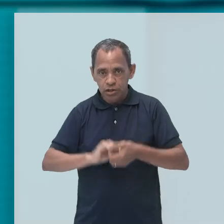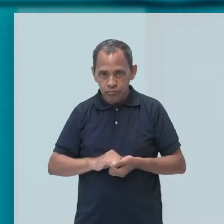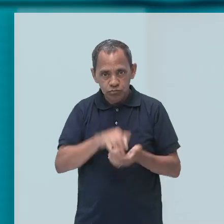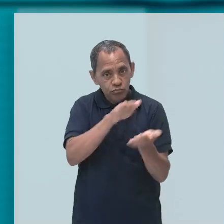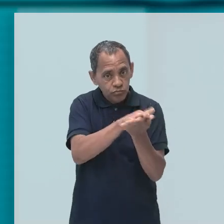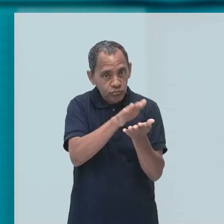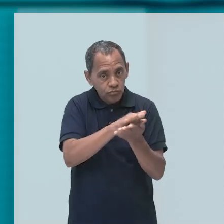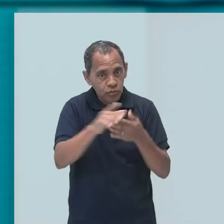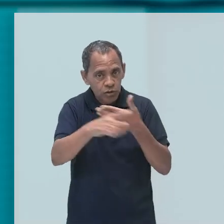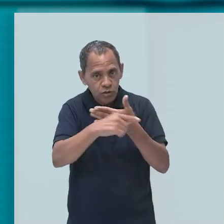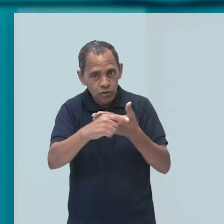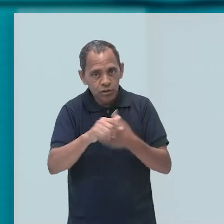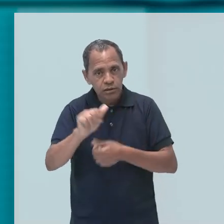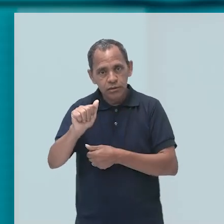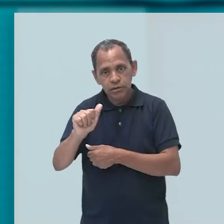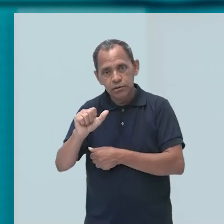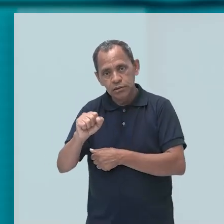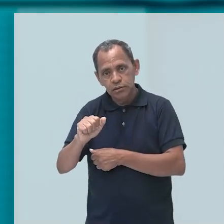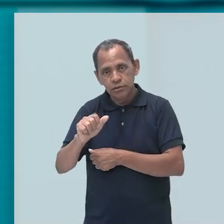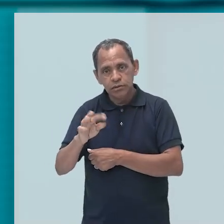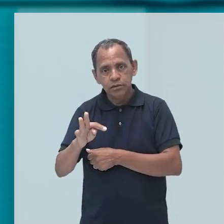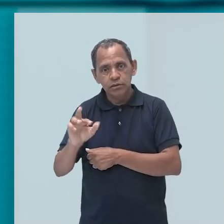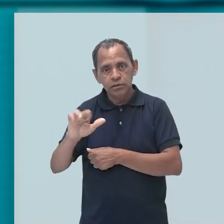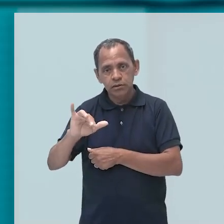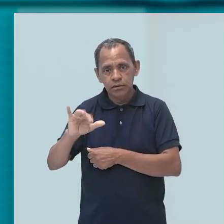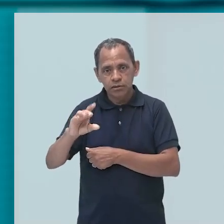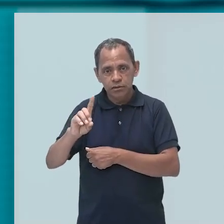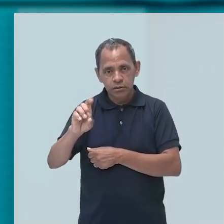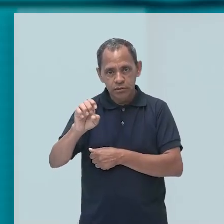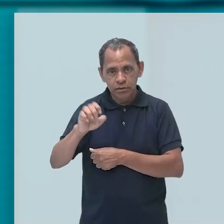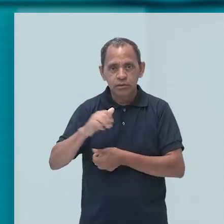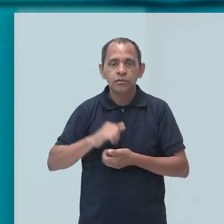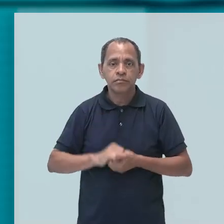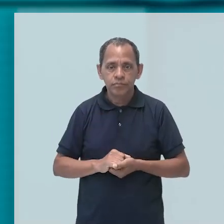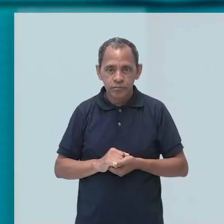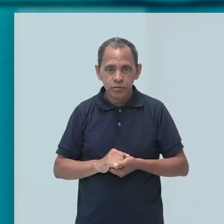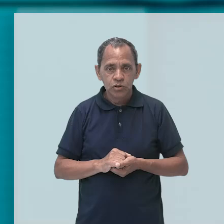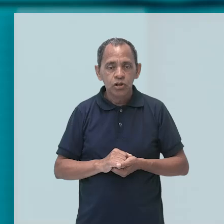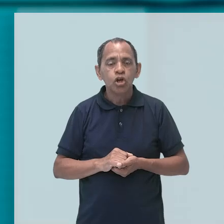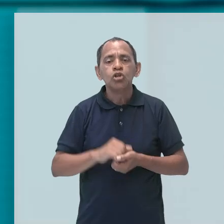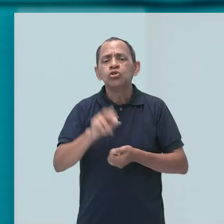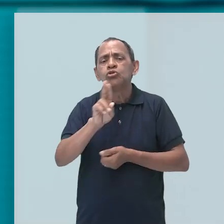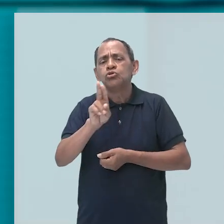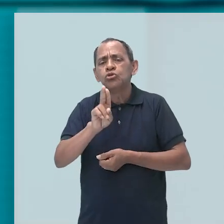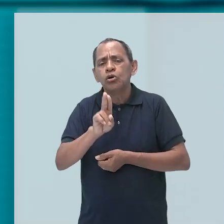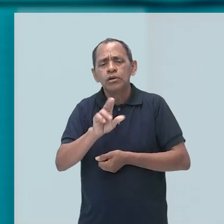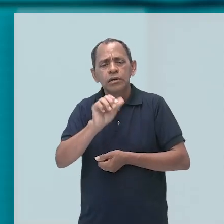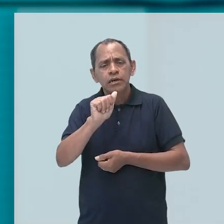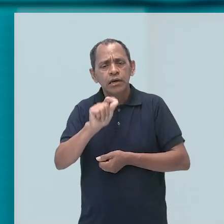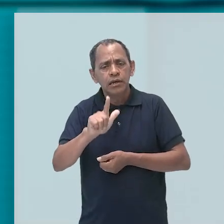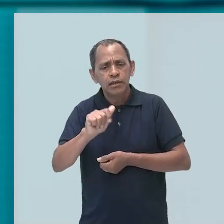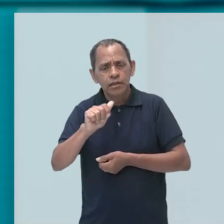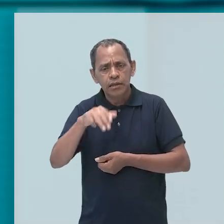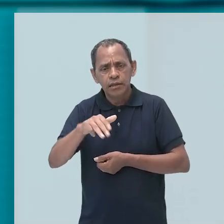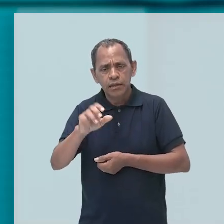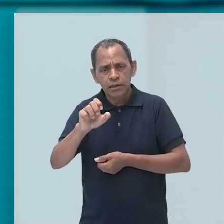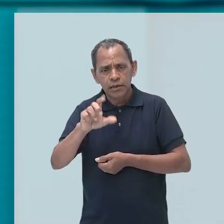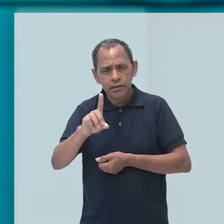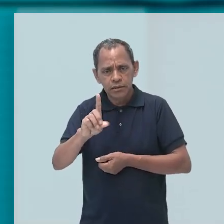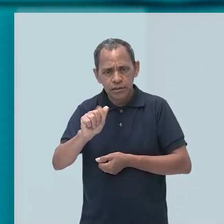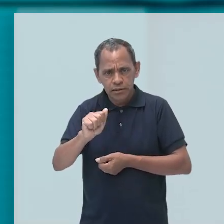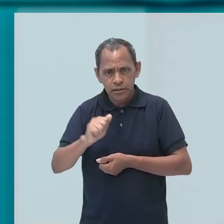Alameda. E assim como nós observamos neste conto A Poda, nós vimos aí que tínhamos